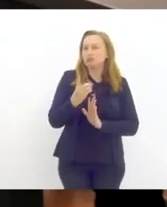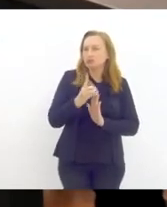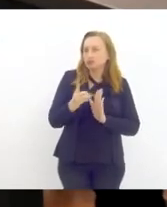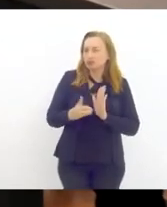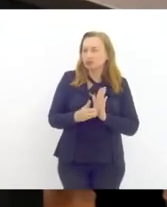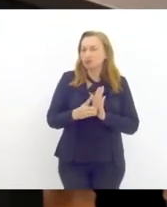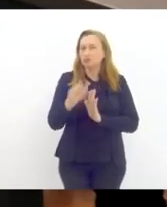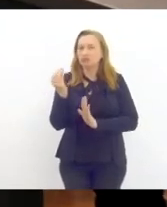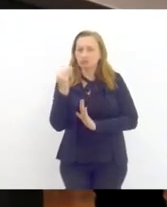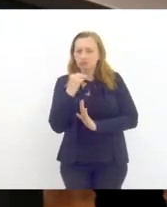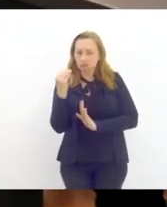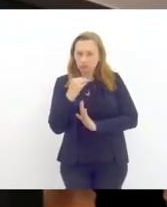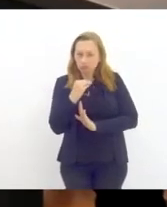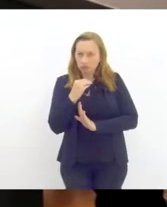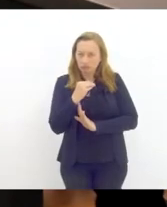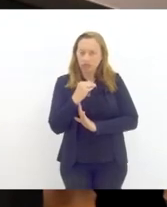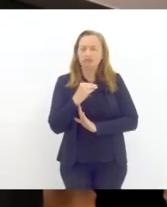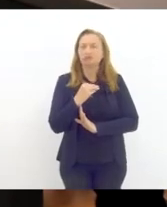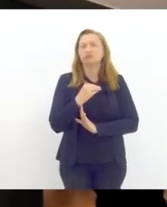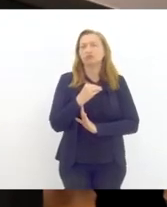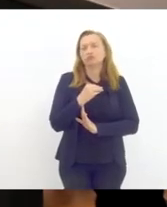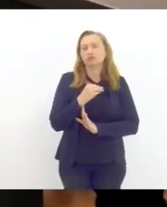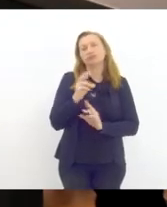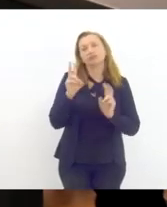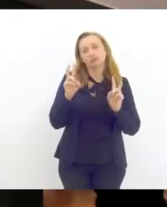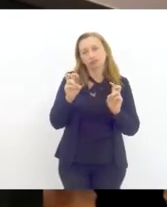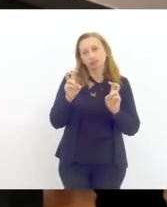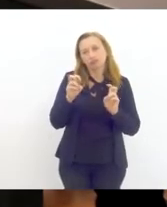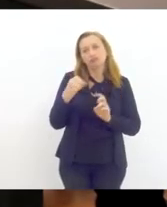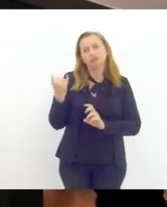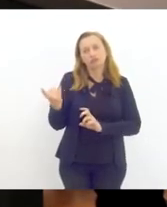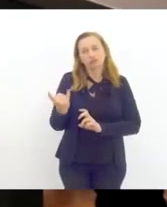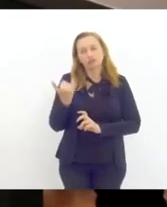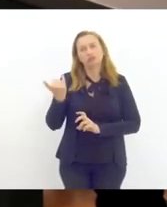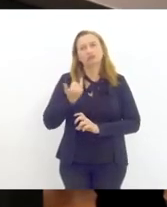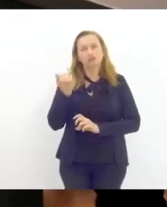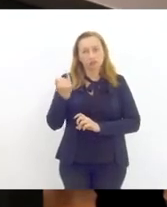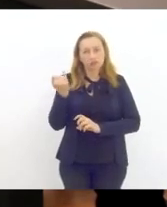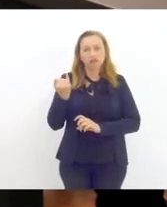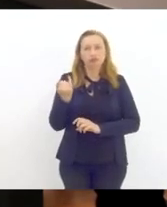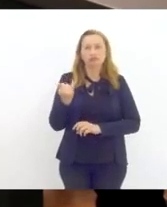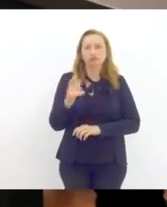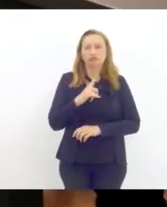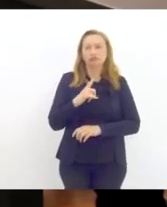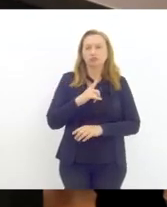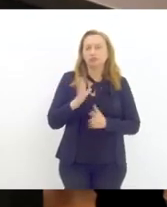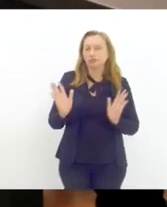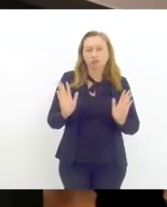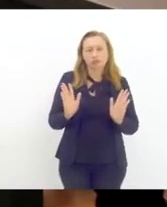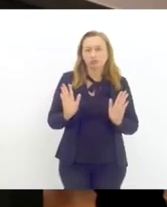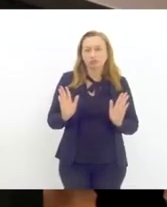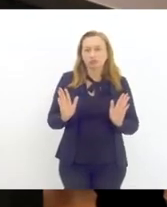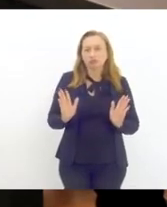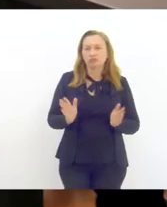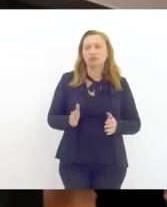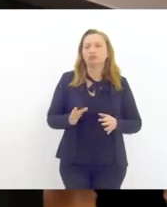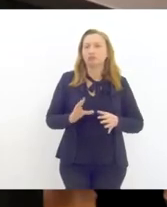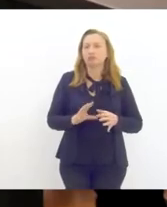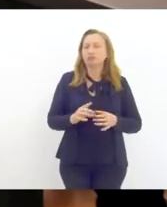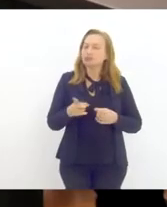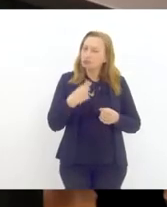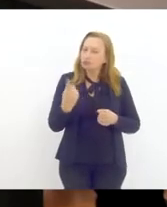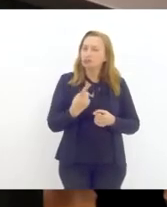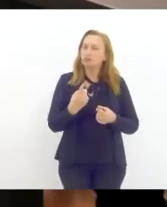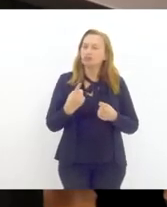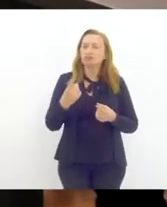fragiliza muito, muito, um assunto muito pertinente que nós teremos. E aqui, totalmente à disposição para que a gente pense junto